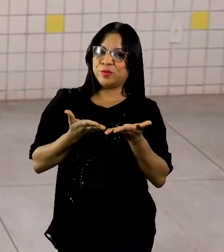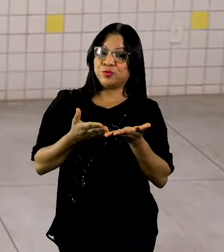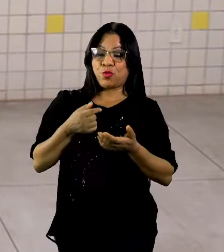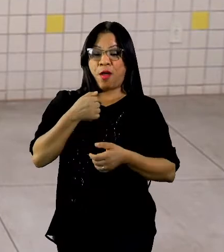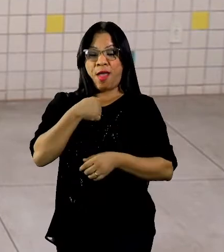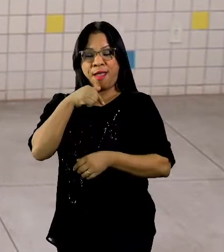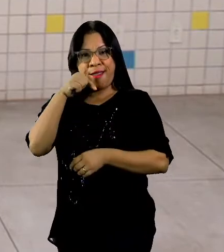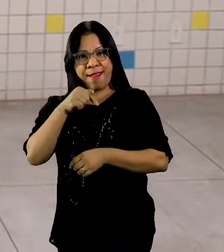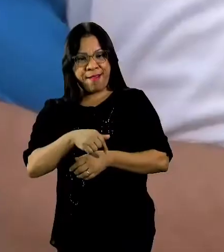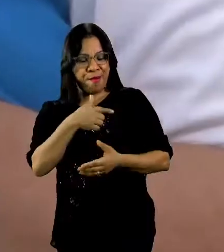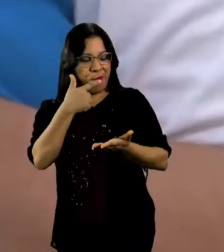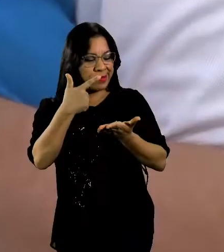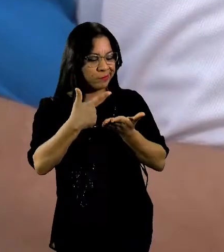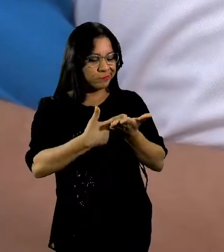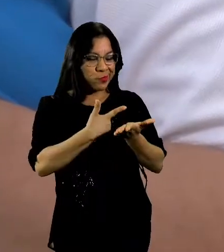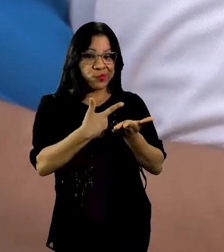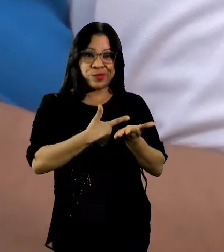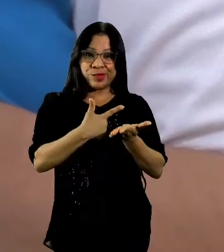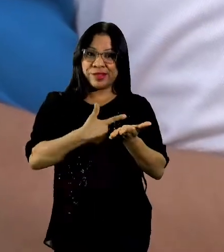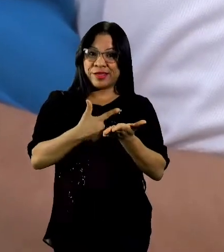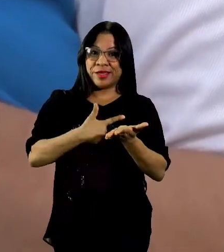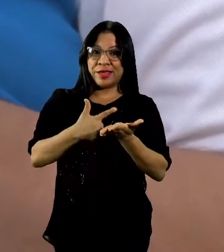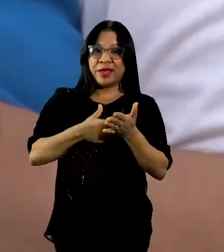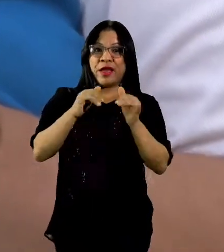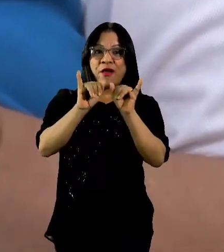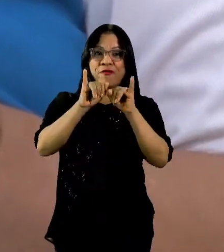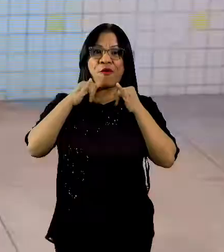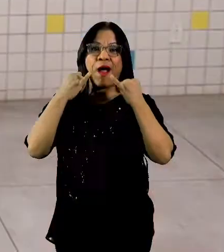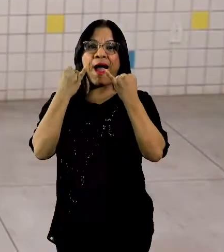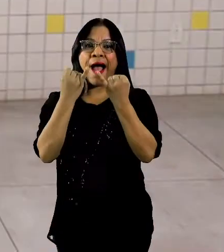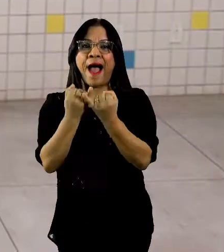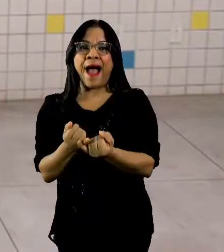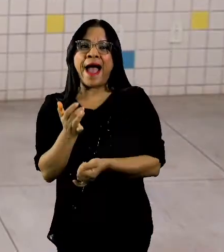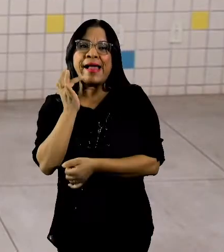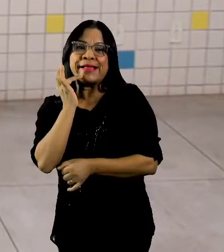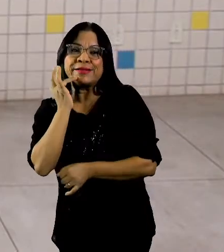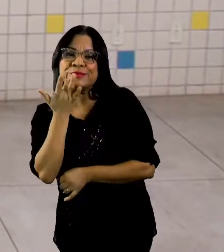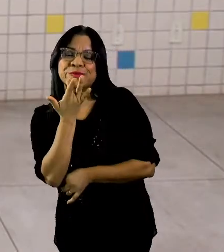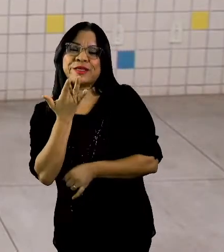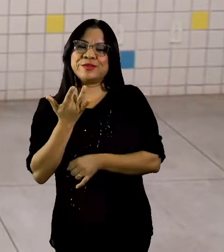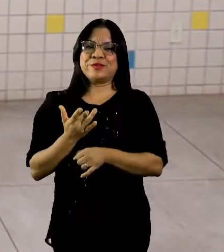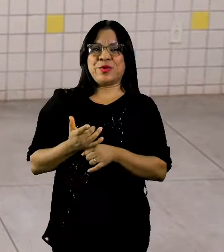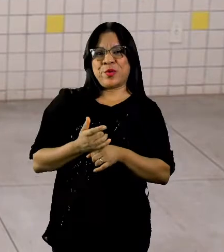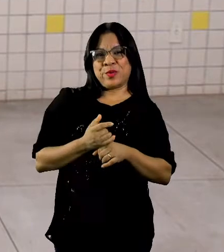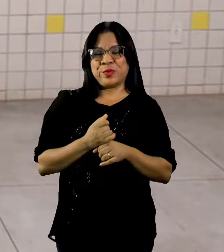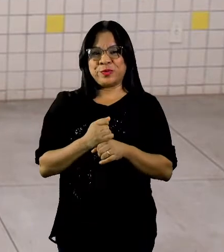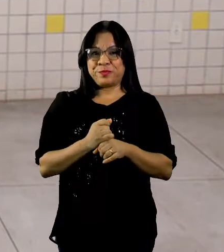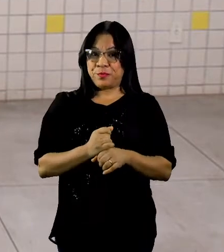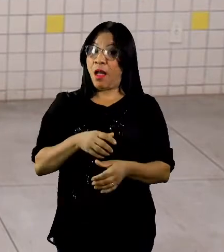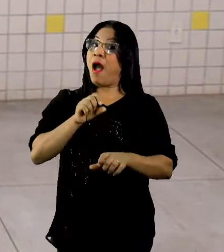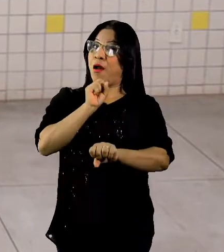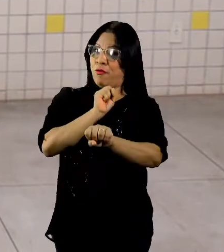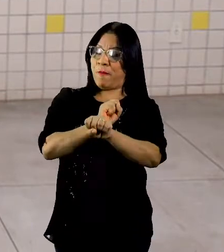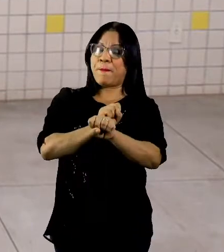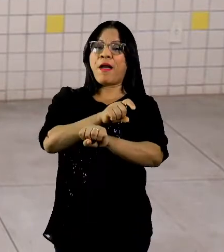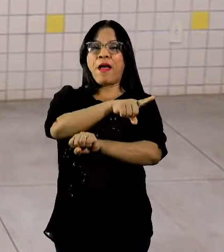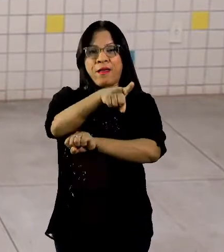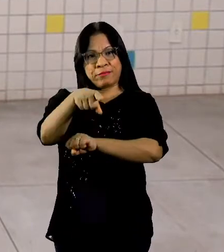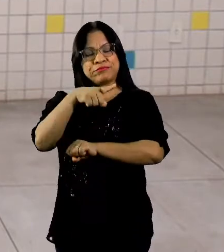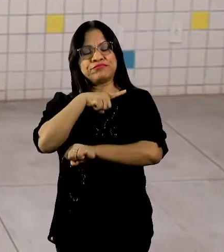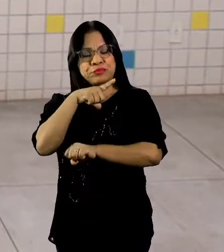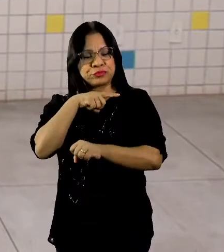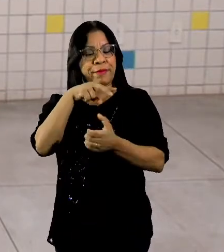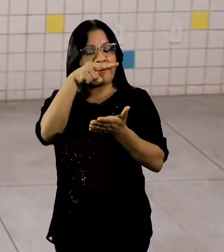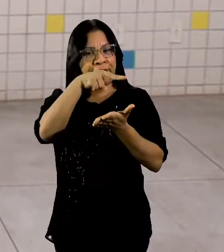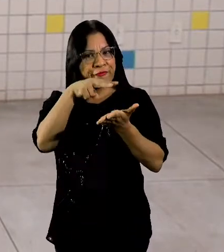aqui com o livro A Ilha do Tesouro, de Robert Louis. Espero que vocês tenham feito a leitura, porque